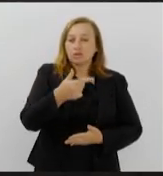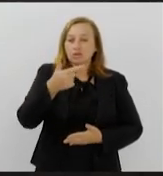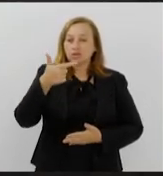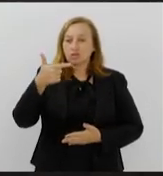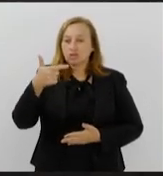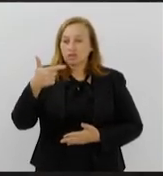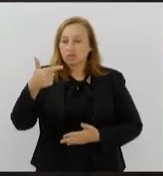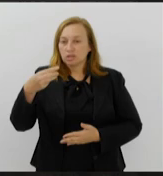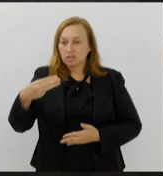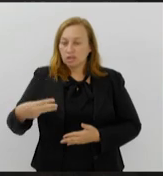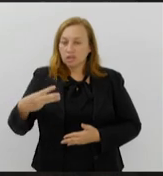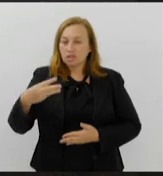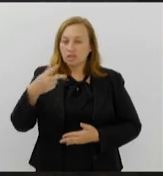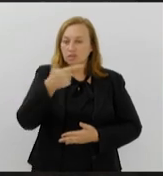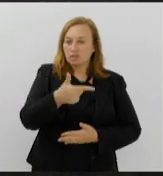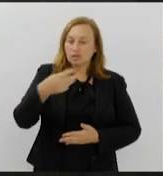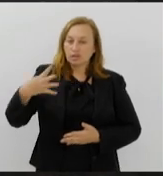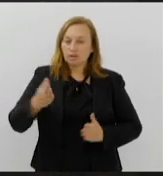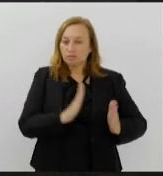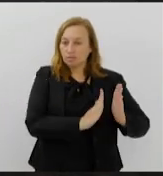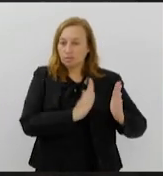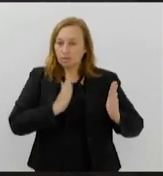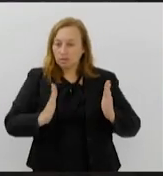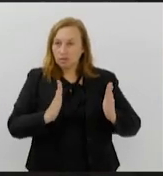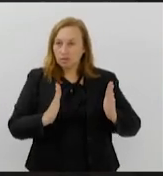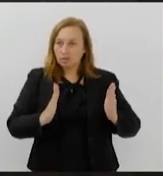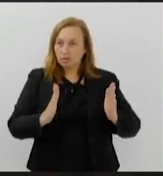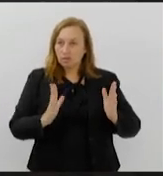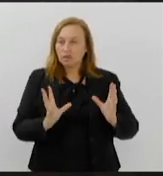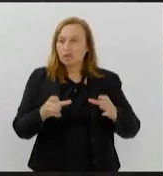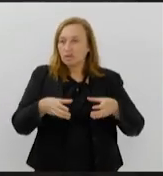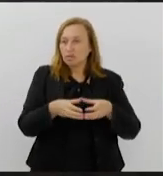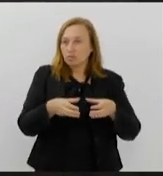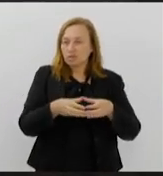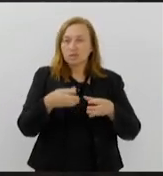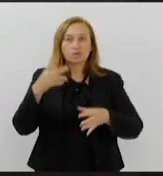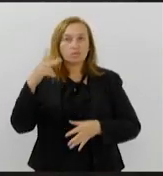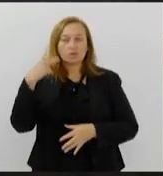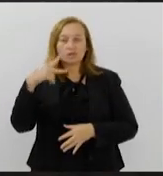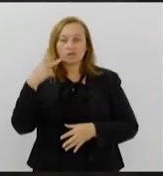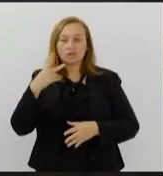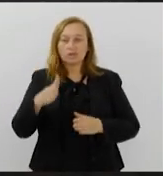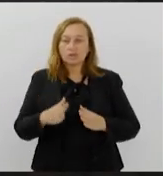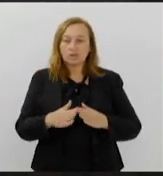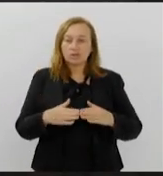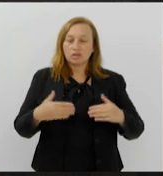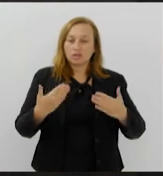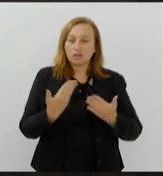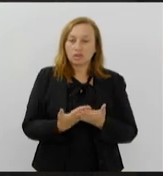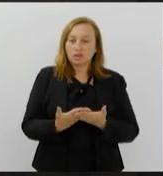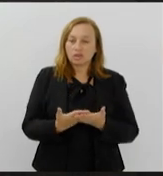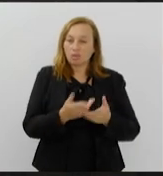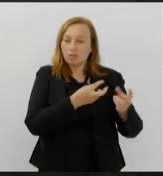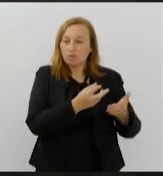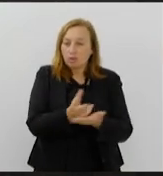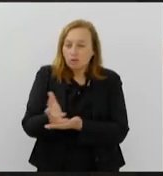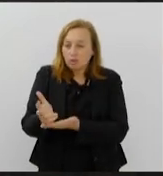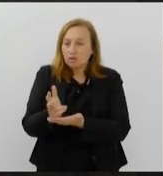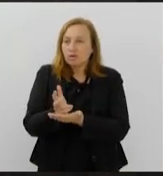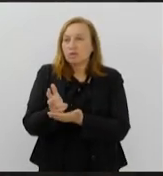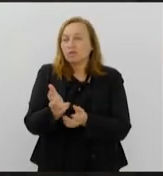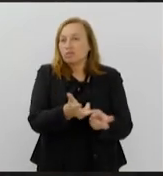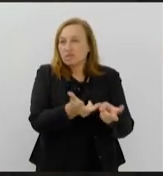prorrogação do prazo de funcionamento da Comissão Parlamentar de Inquérito destinada por irregularidade no cumprimento da